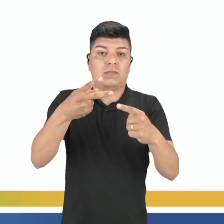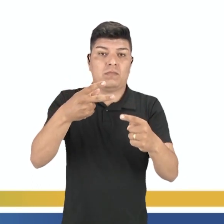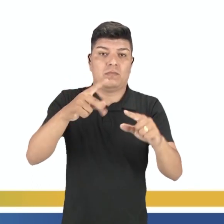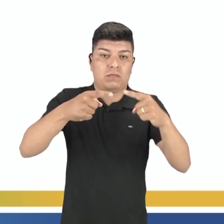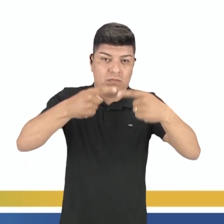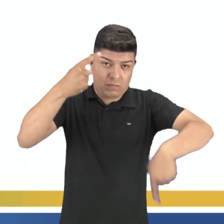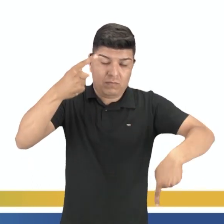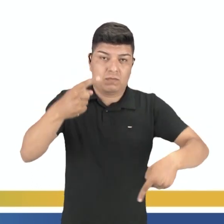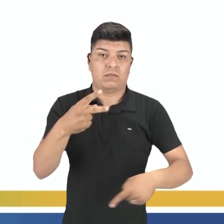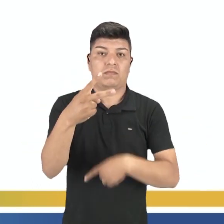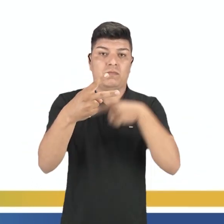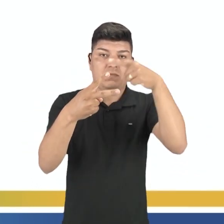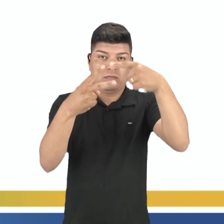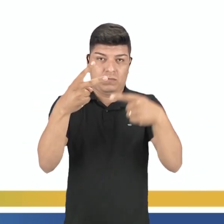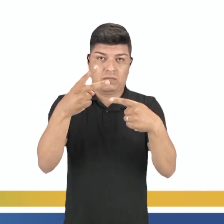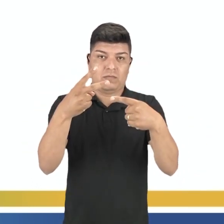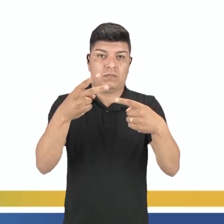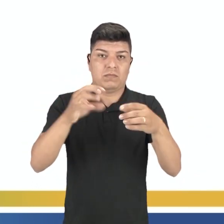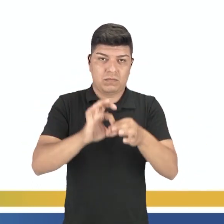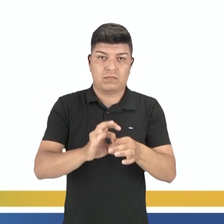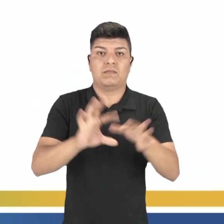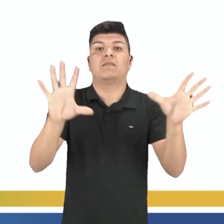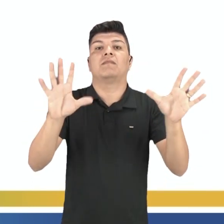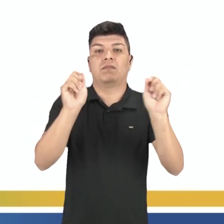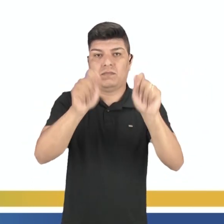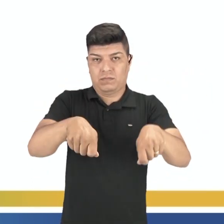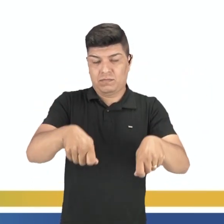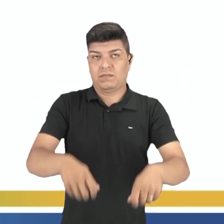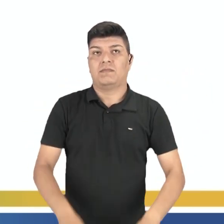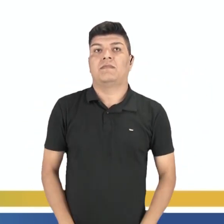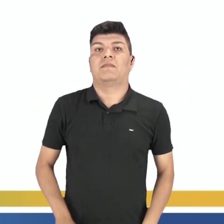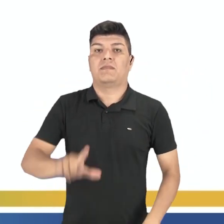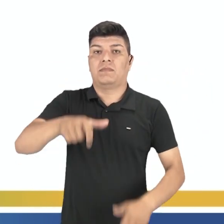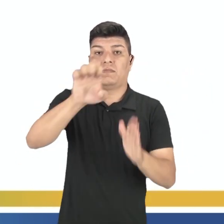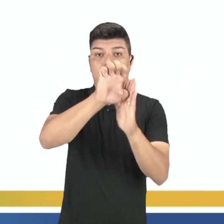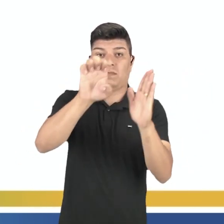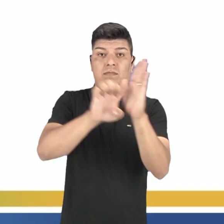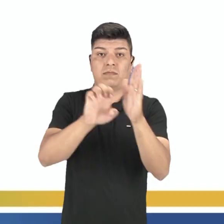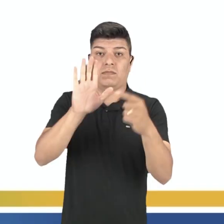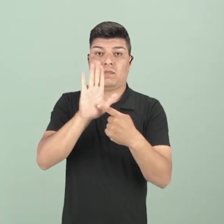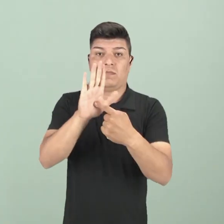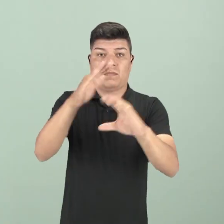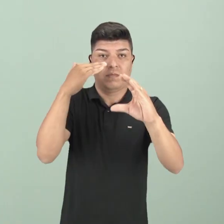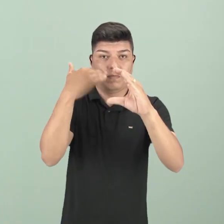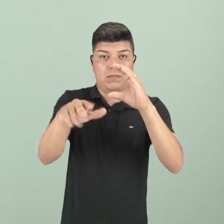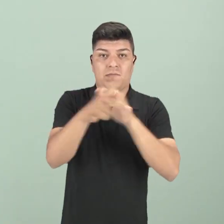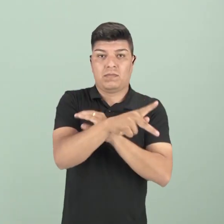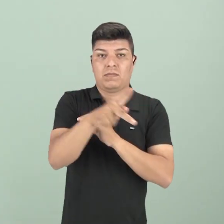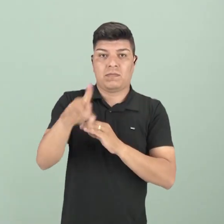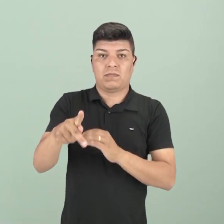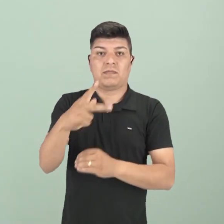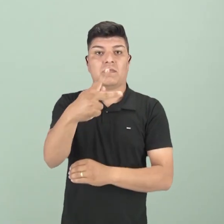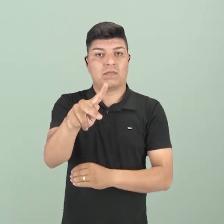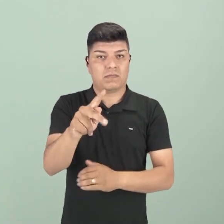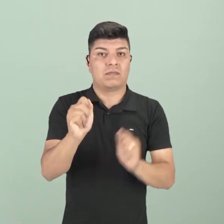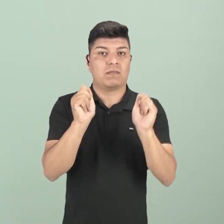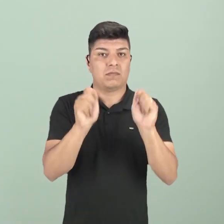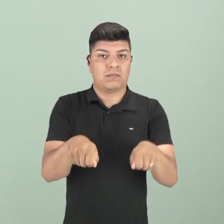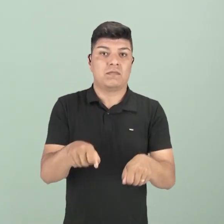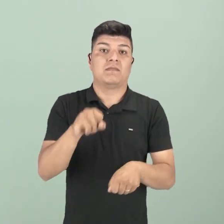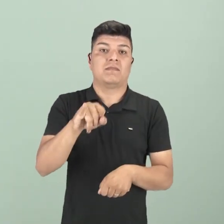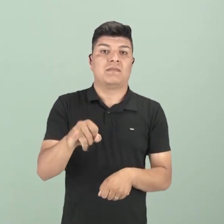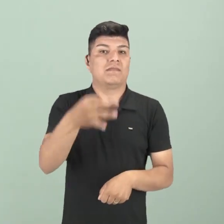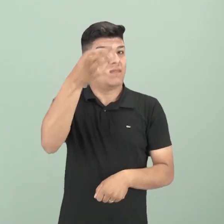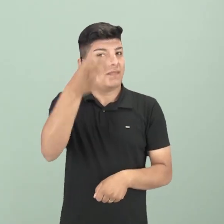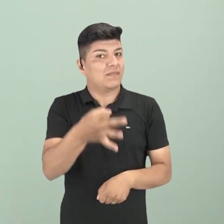2 possibilidades. Após montar o estatuto, apresente aí, envie, para o seu professor, para que ele possa aí dizer se